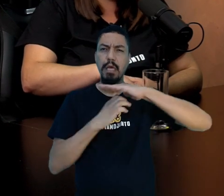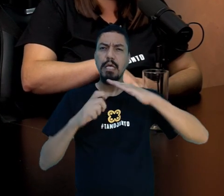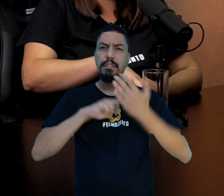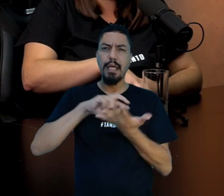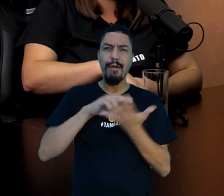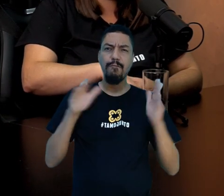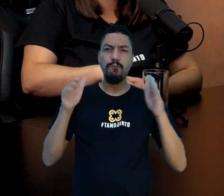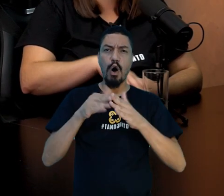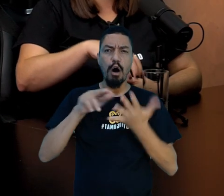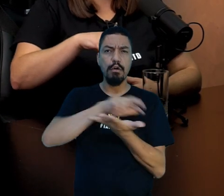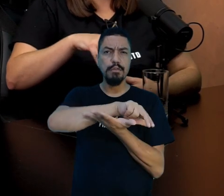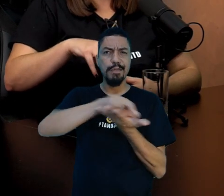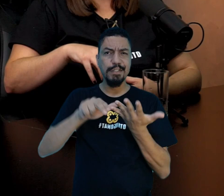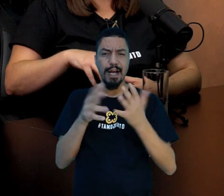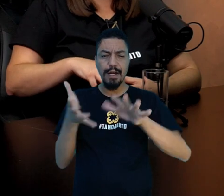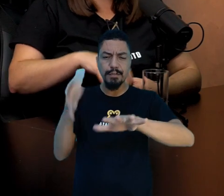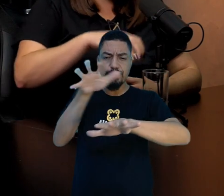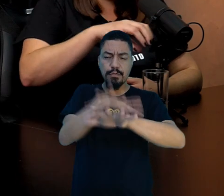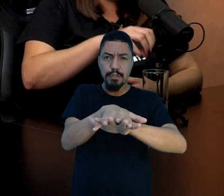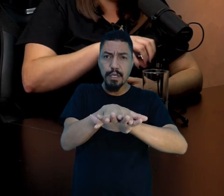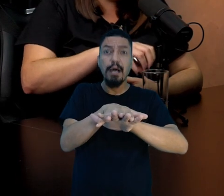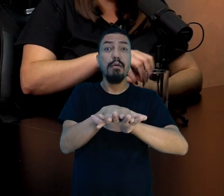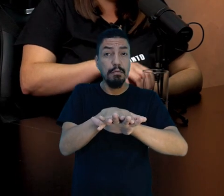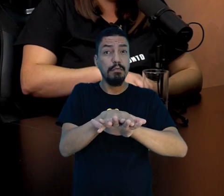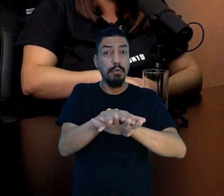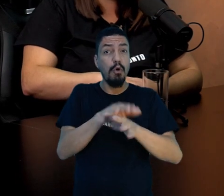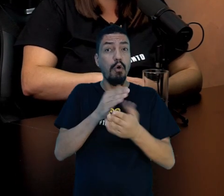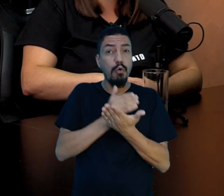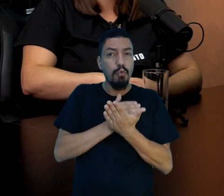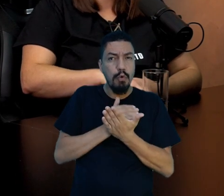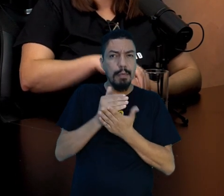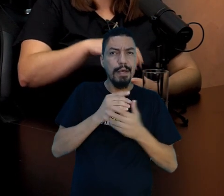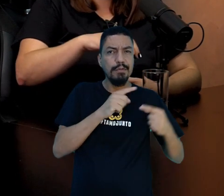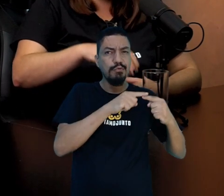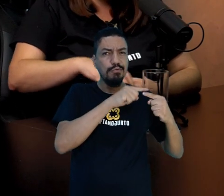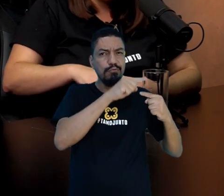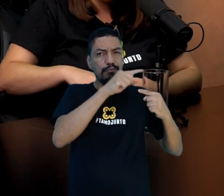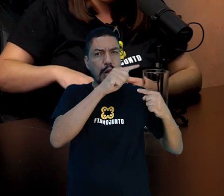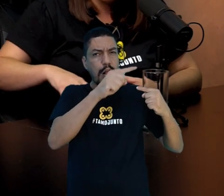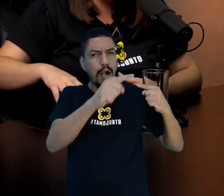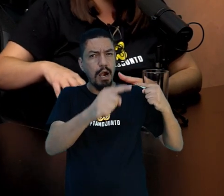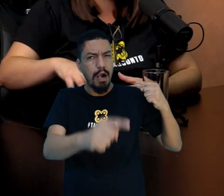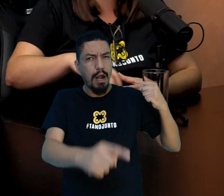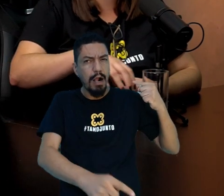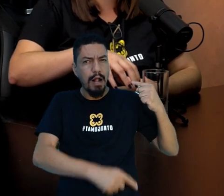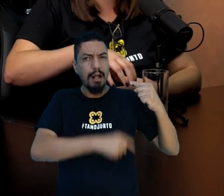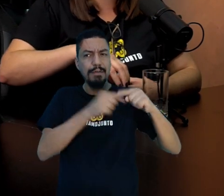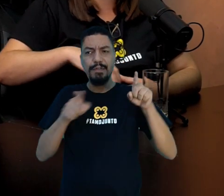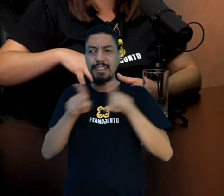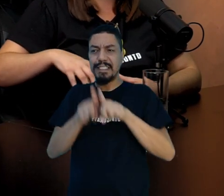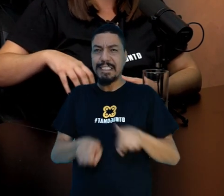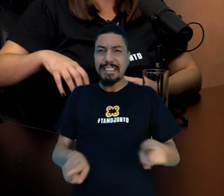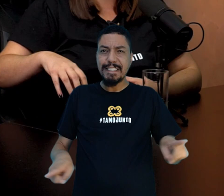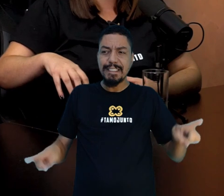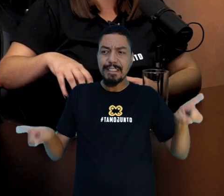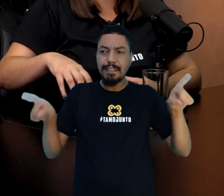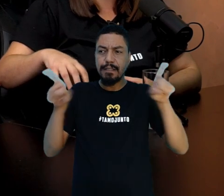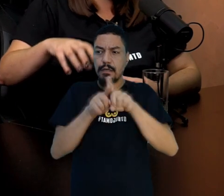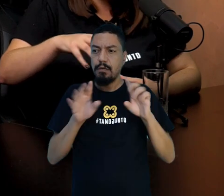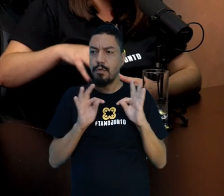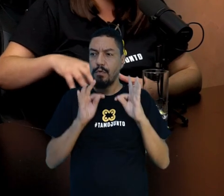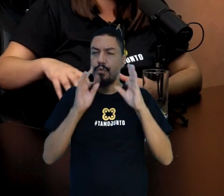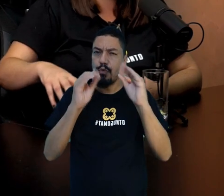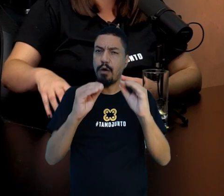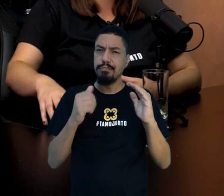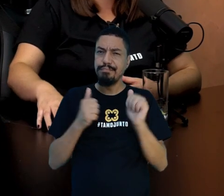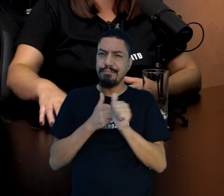empresa diversa e inclusiva, né? Que você faça isso do começo do ciclo, que você faça isso durante a pessoa estar